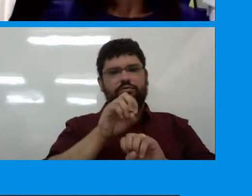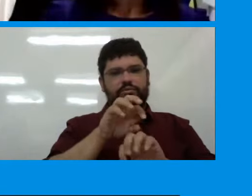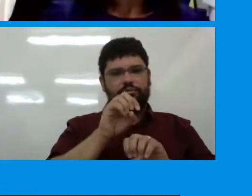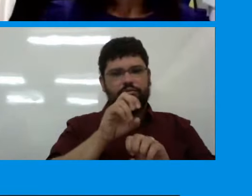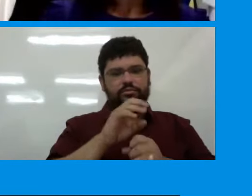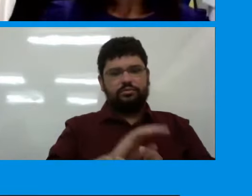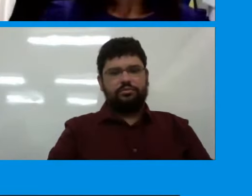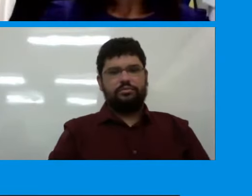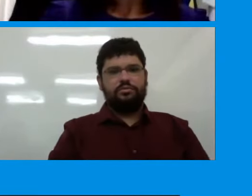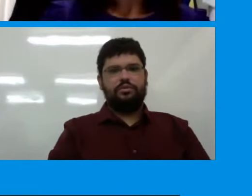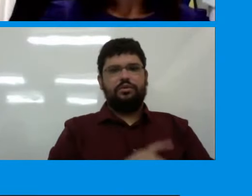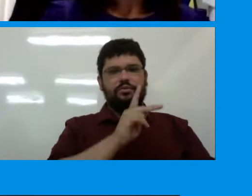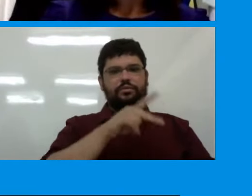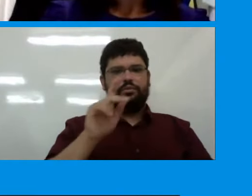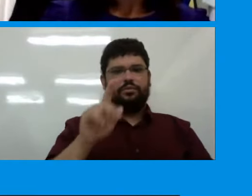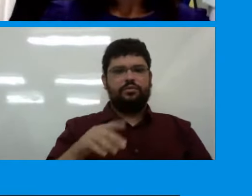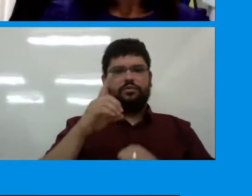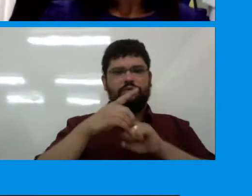educação, a professora